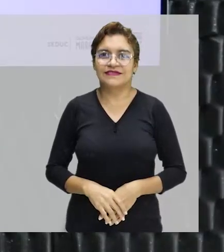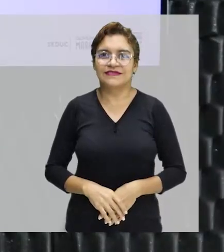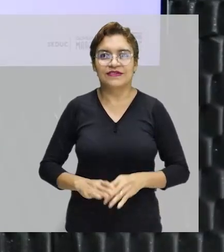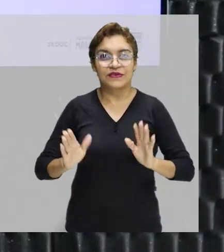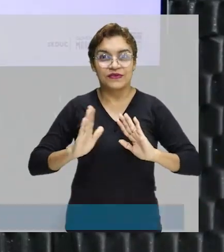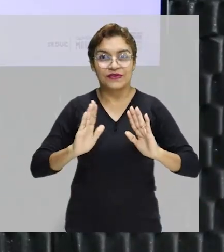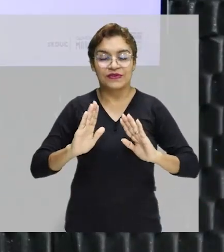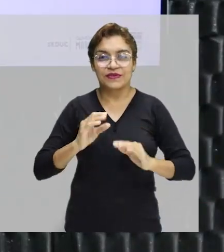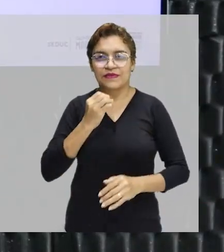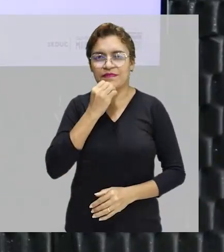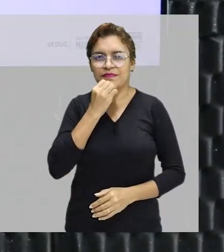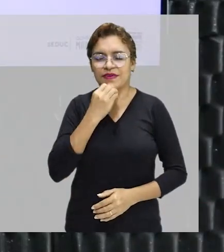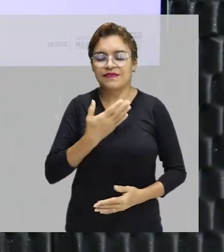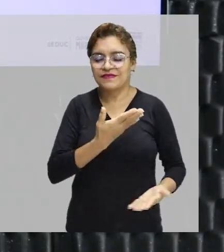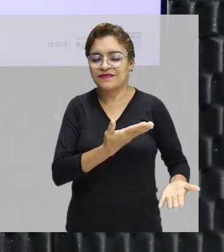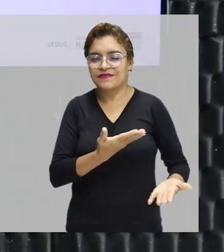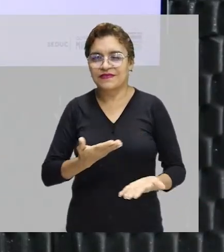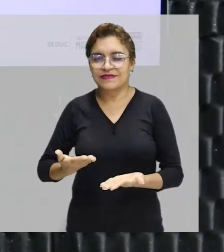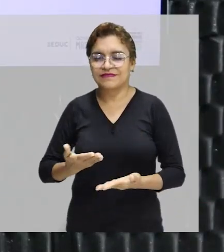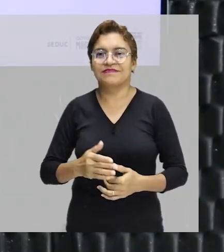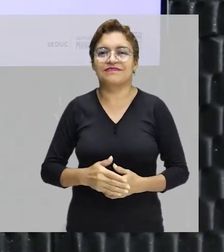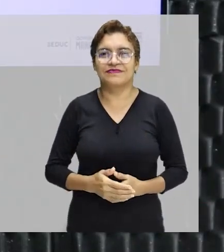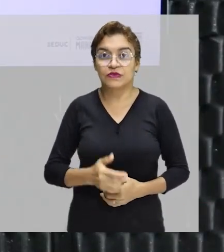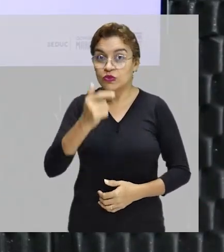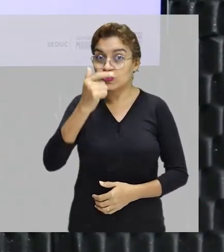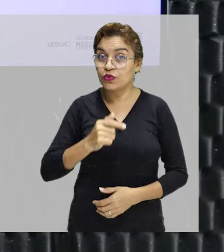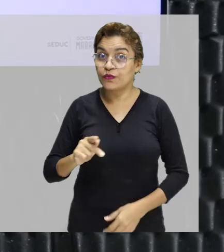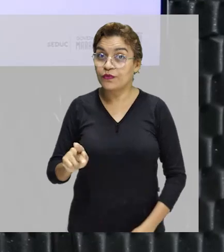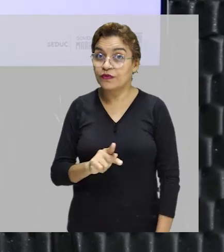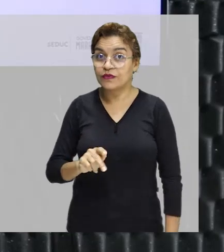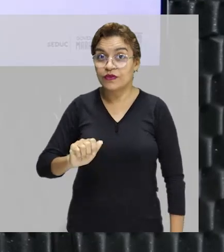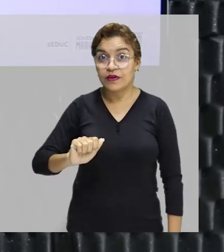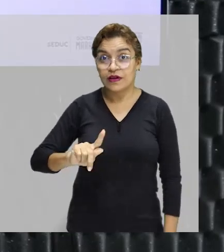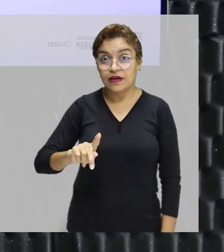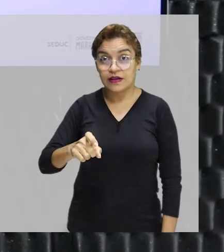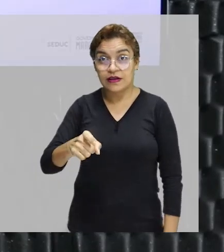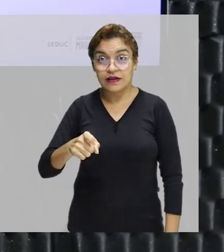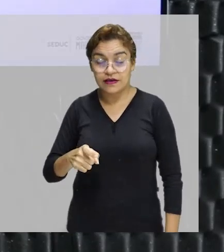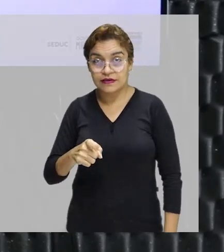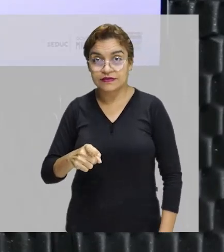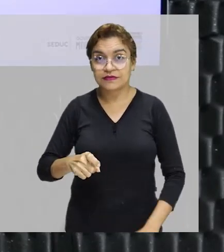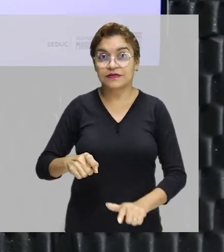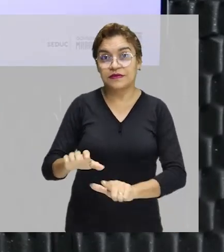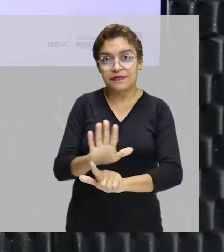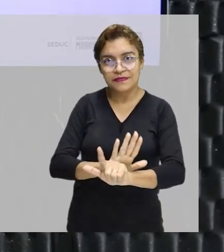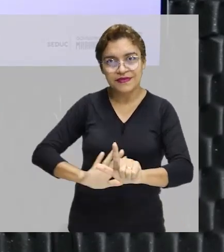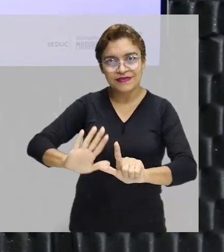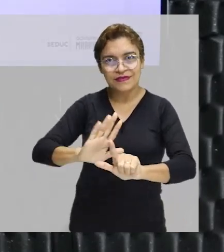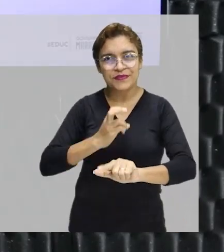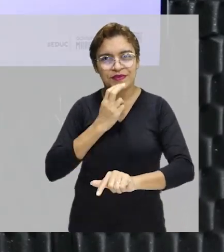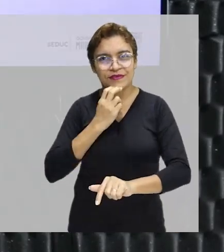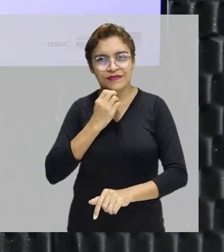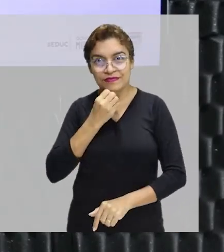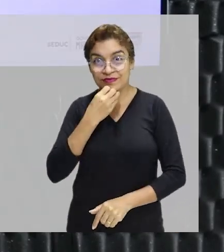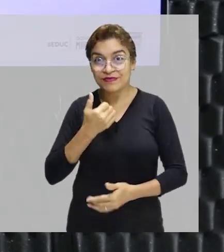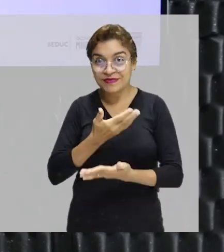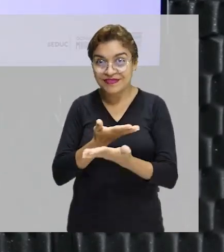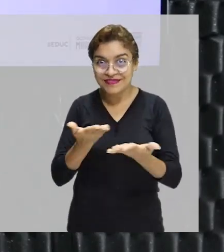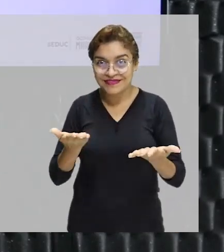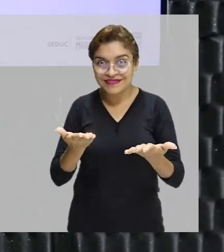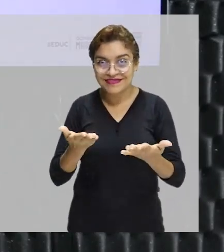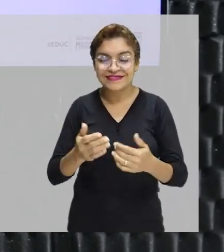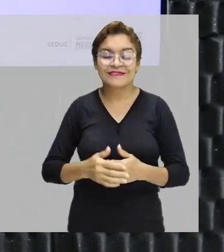Olá, turma, sejam todos bem-vindos. Professor Alex Ferreira, professor de Química da plataforma Gonçalves Dias. Tudo bem com vocês, turminha?